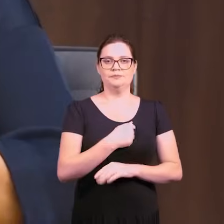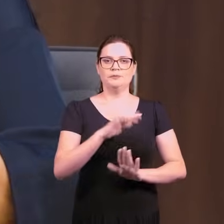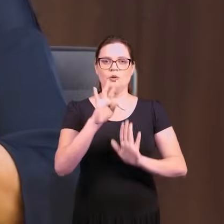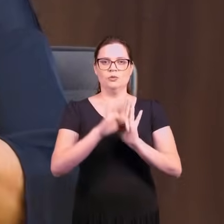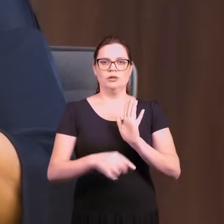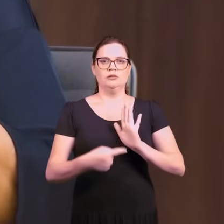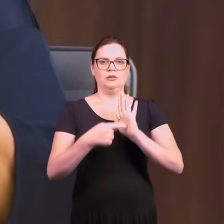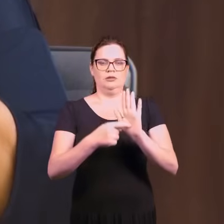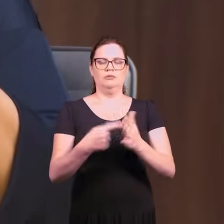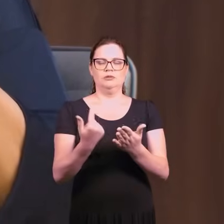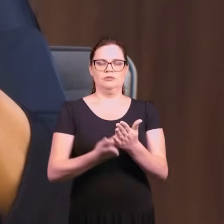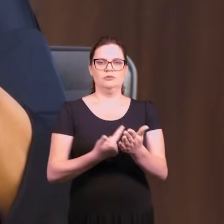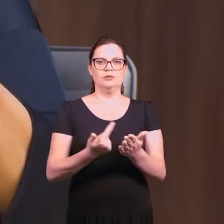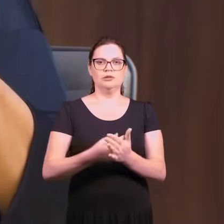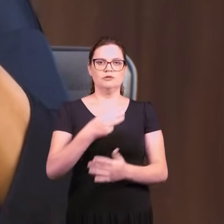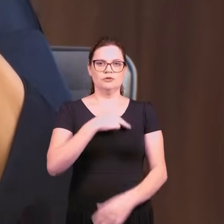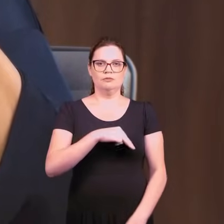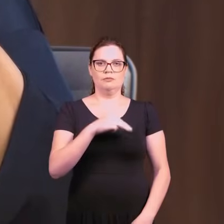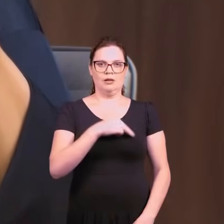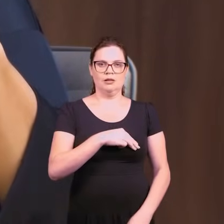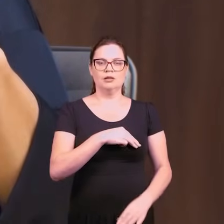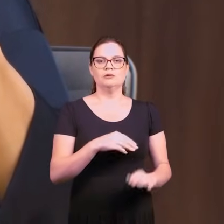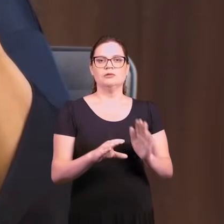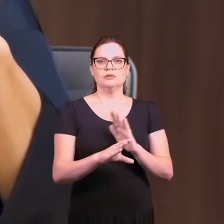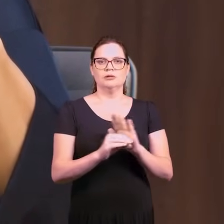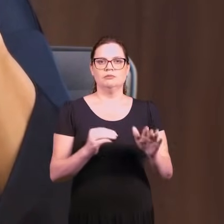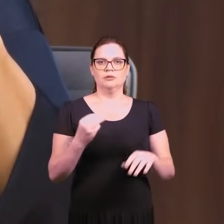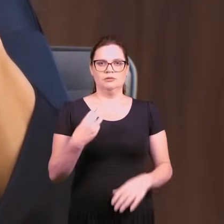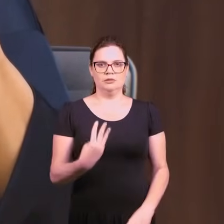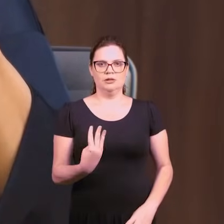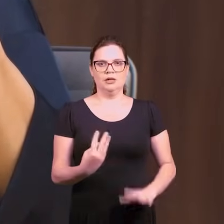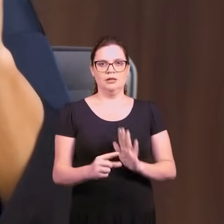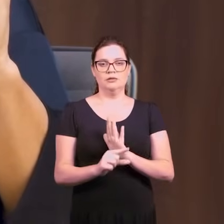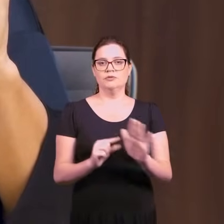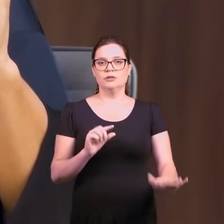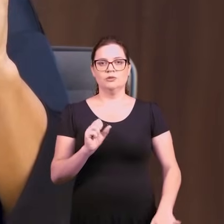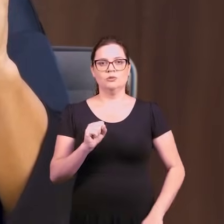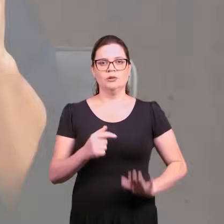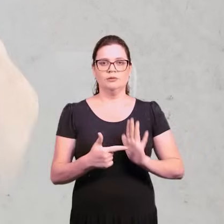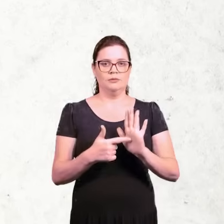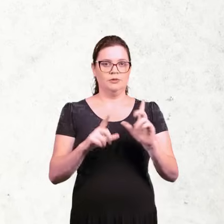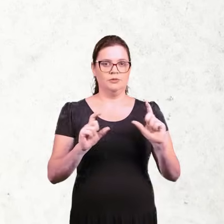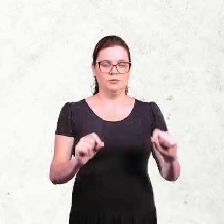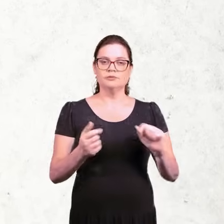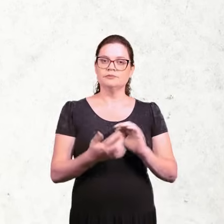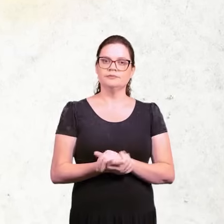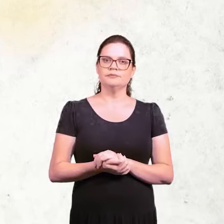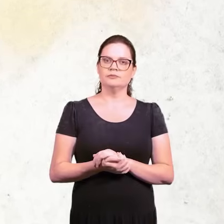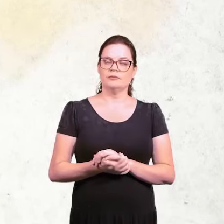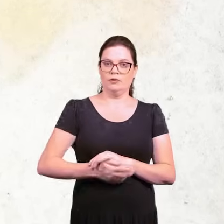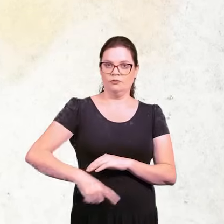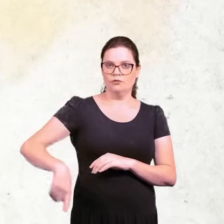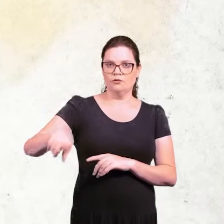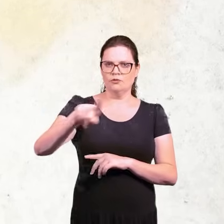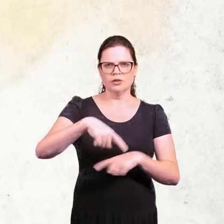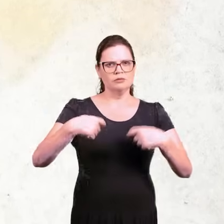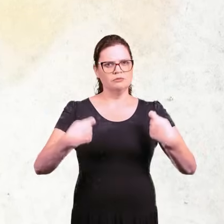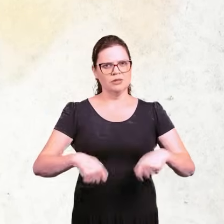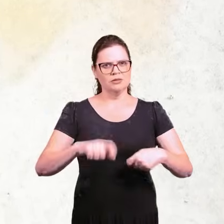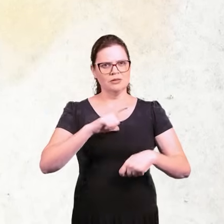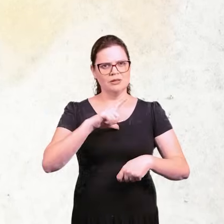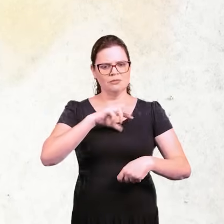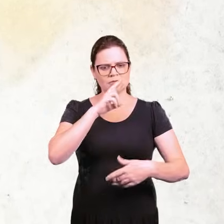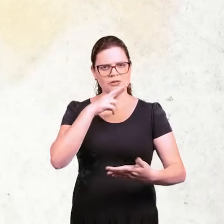bíblico em Mateus, eu queria deixar também, Mateus 3,8, diz o seguinte: produzi, pois,